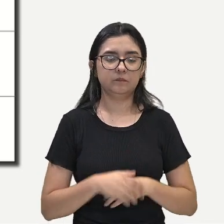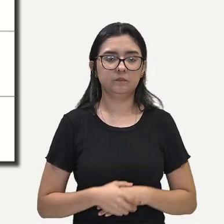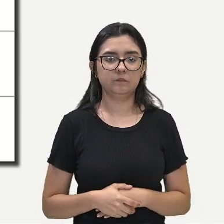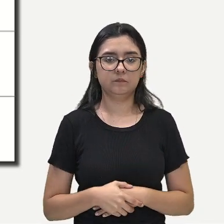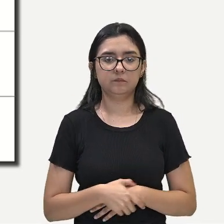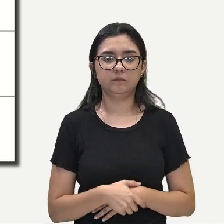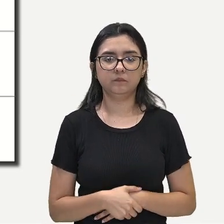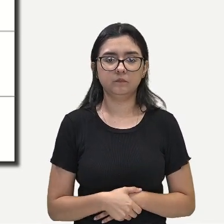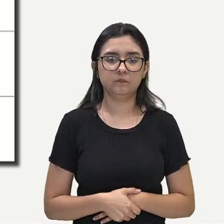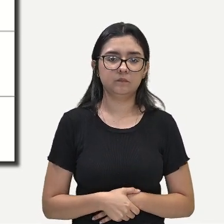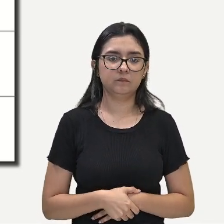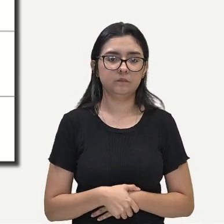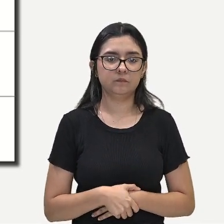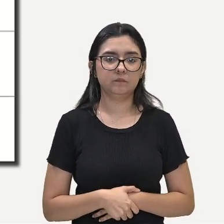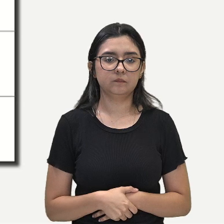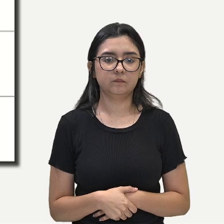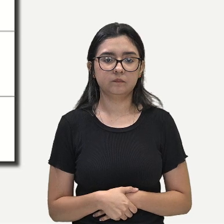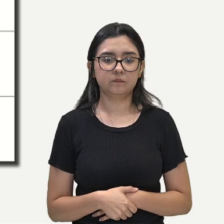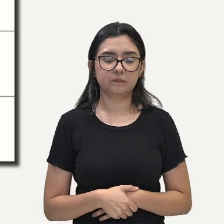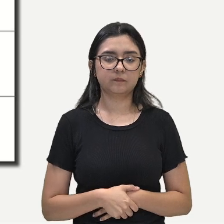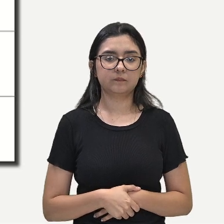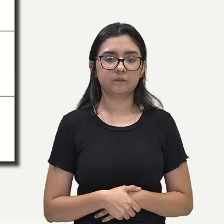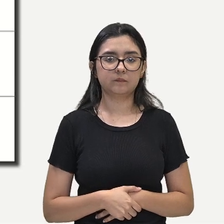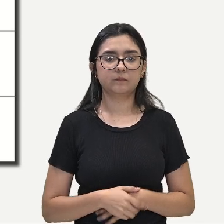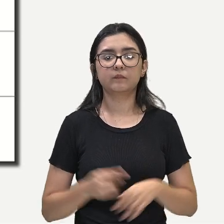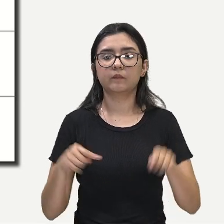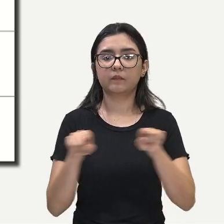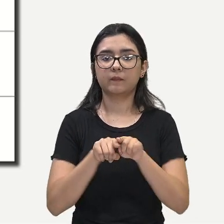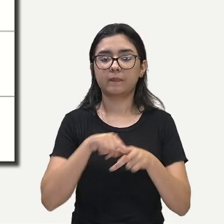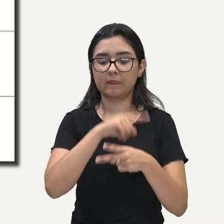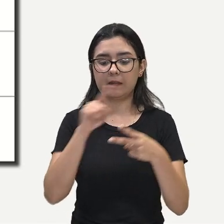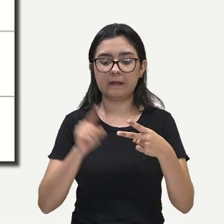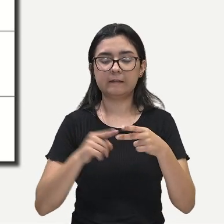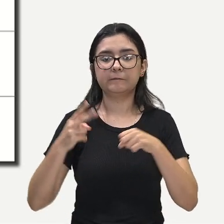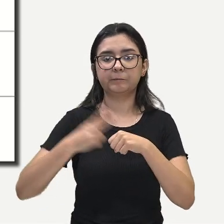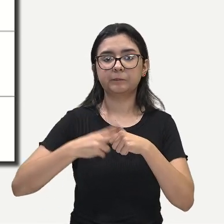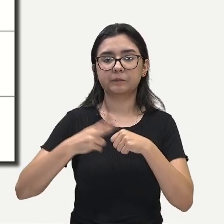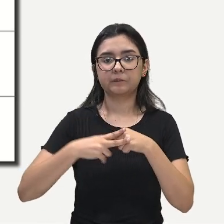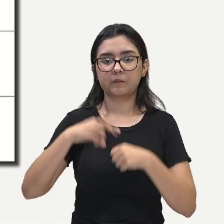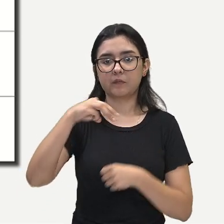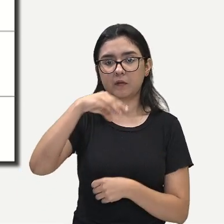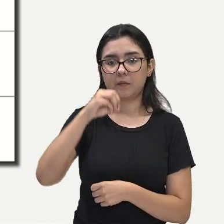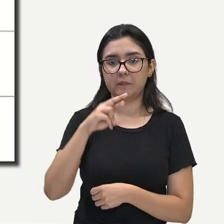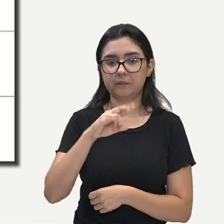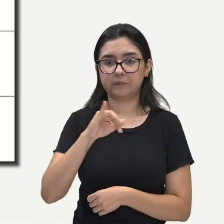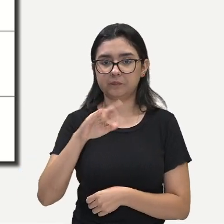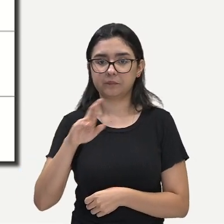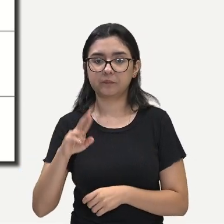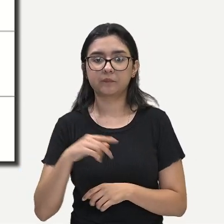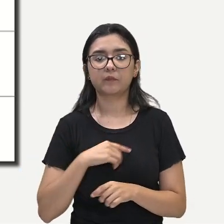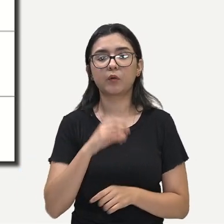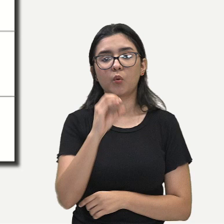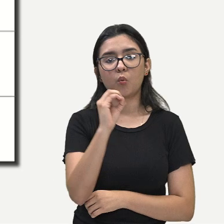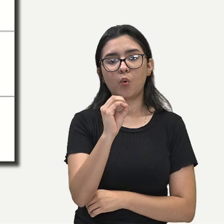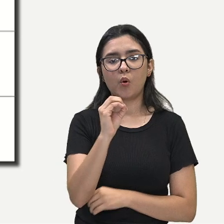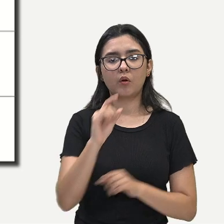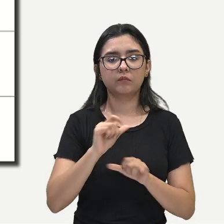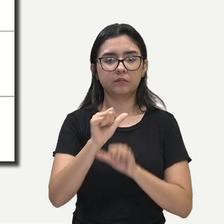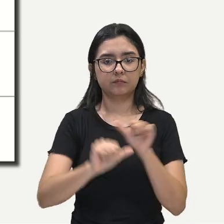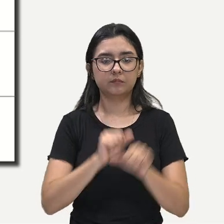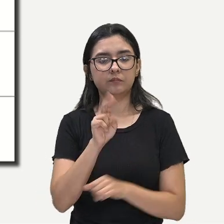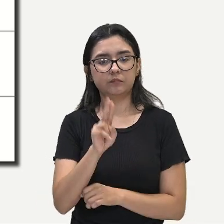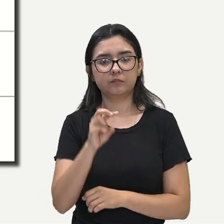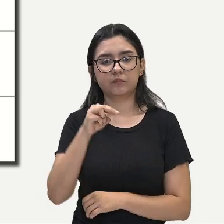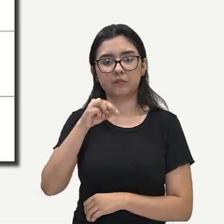pedistes e pidieron. Morir, né? A vogal temática é o O e ela vai se transformar em